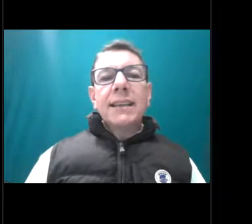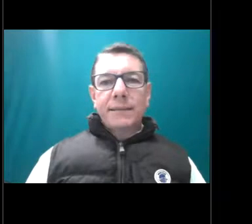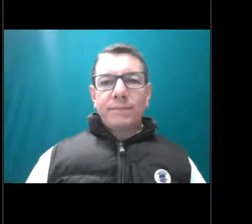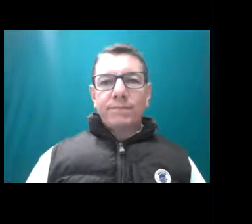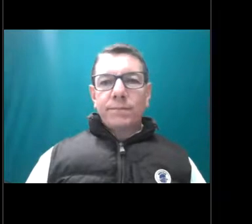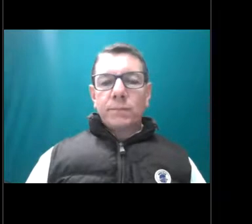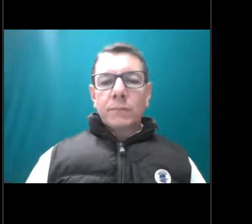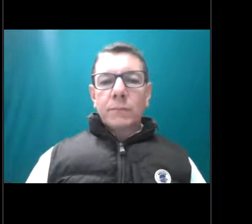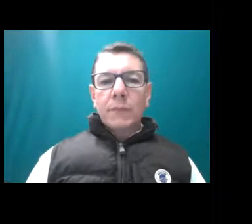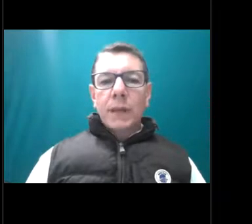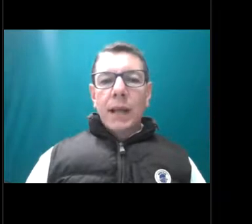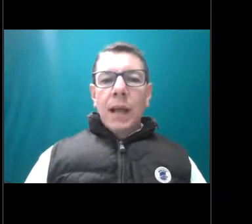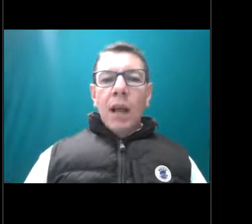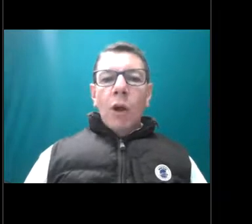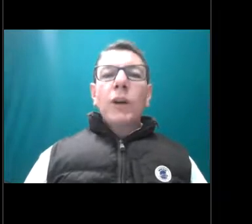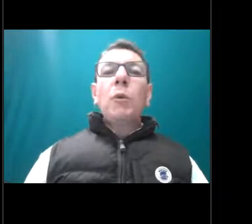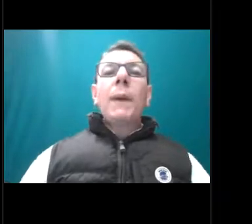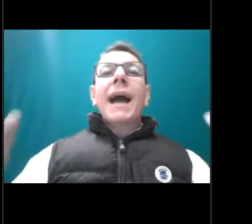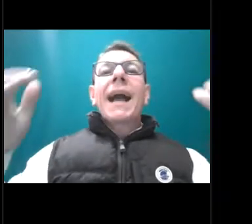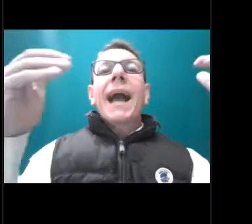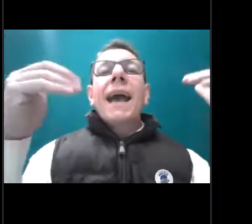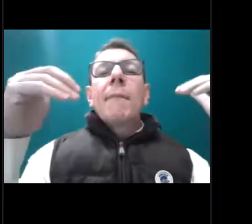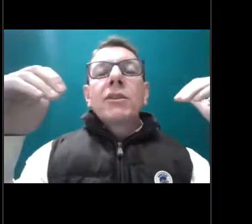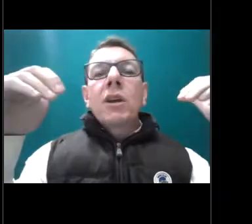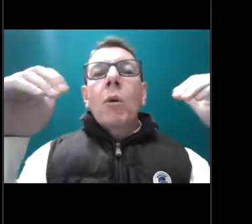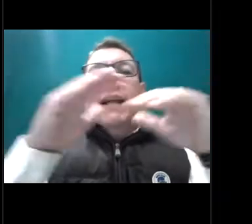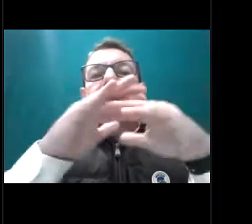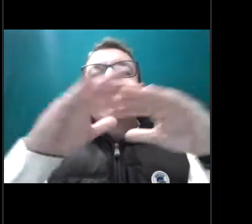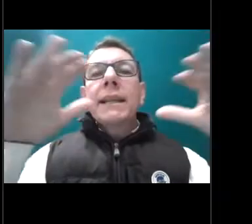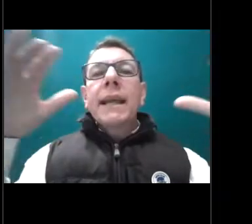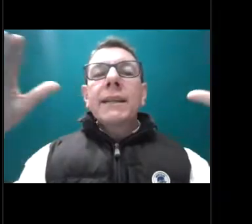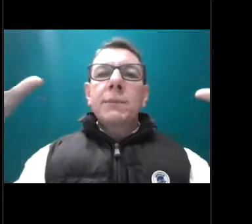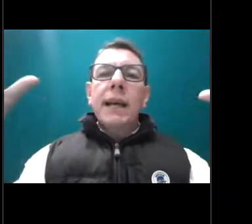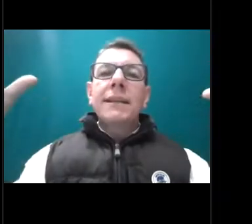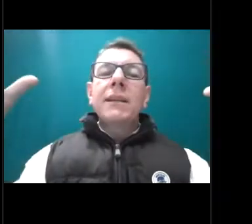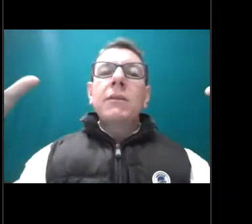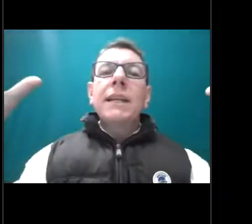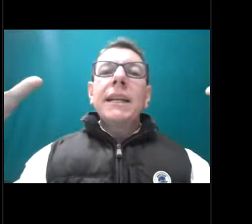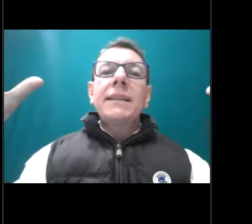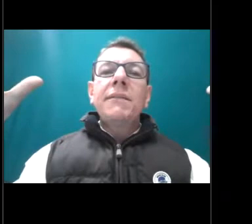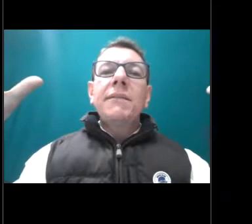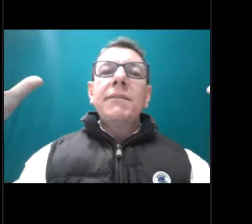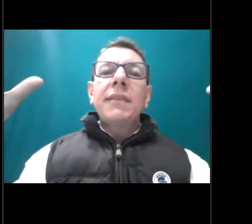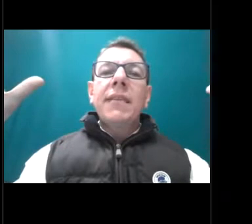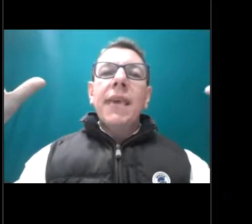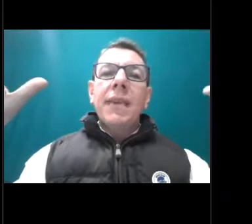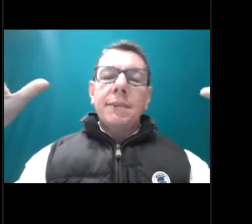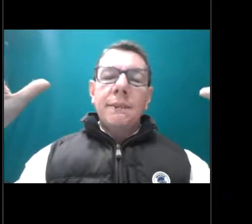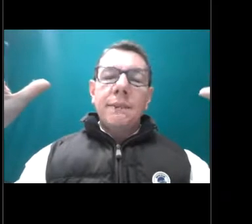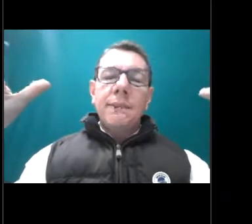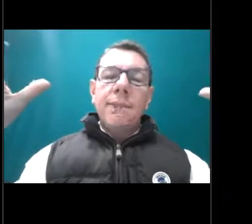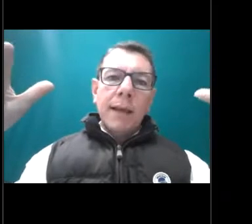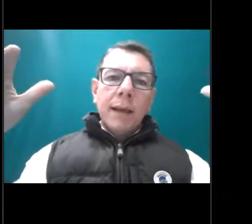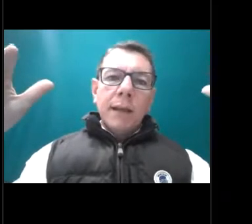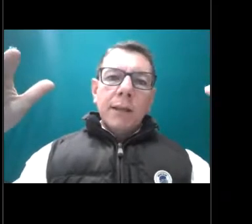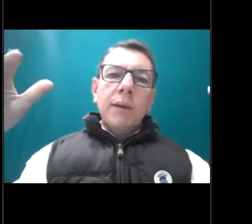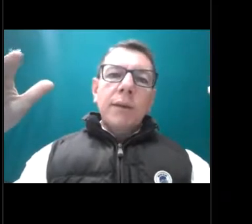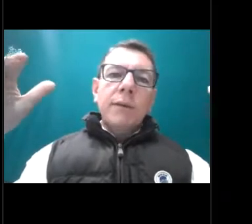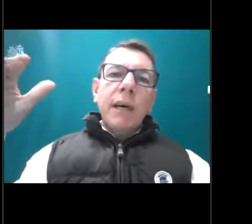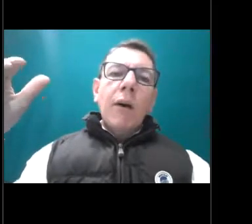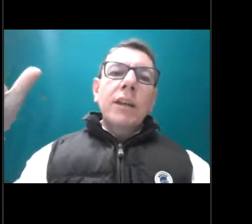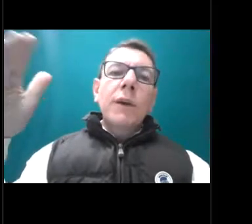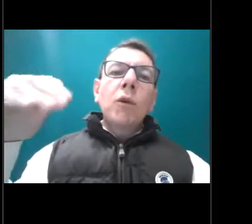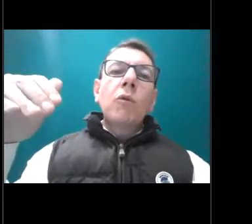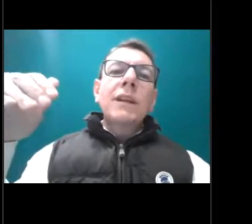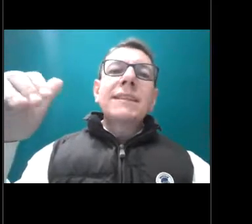15 dias. Quando o pH cai abaixo de 4, as bactérias elas entram em inatividade, né? Então,